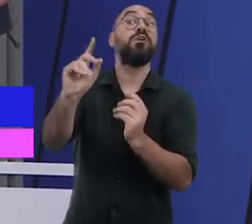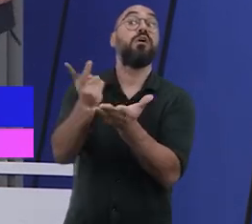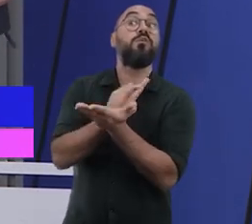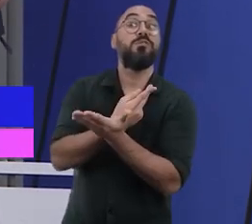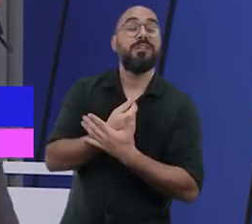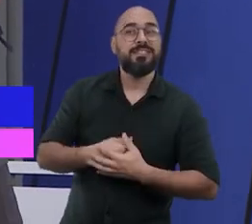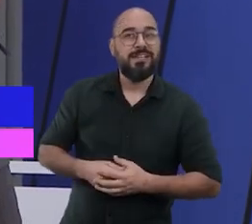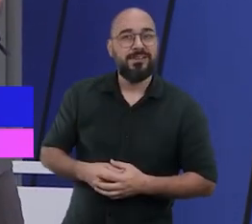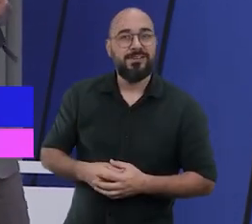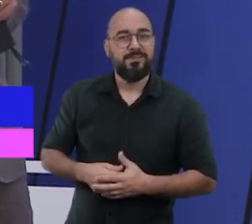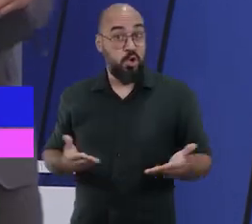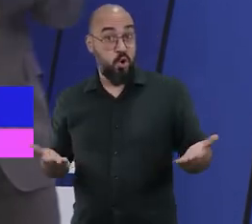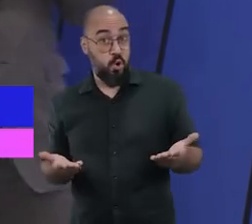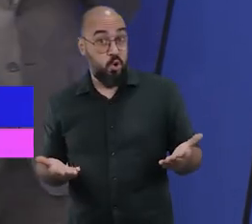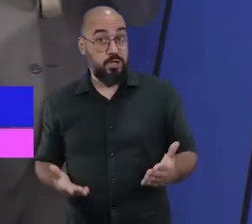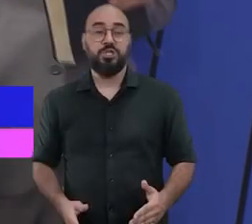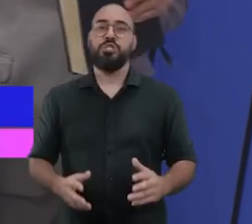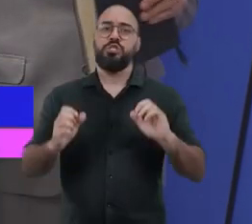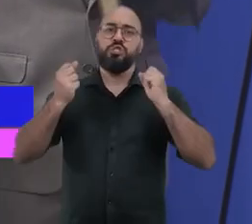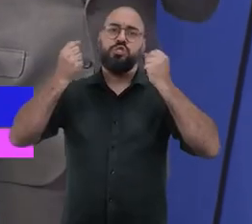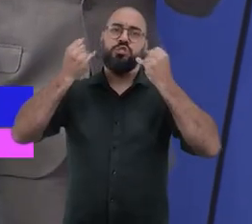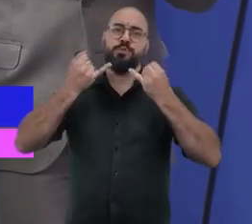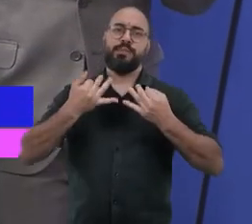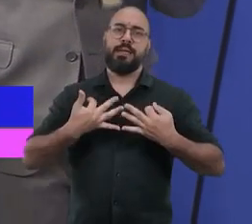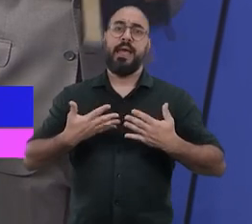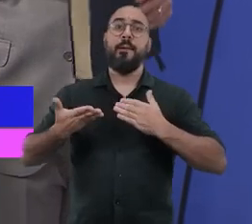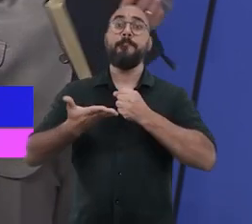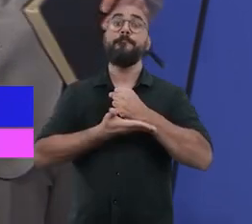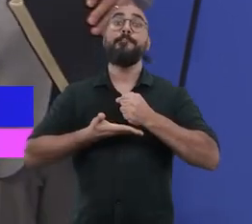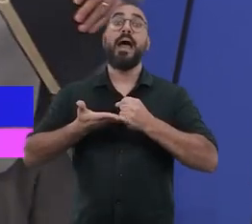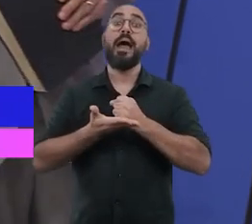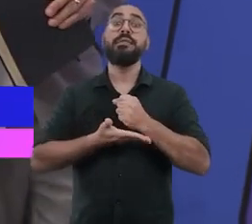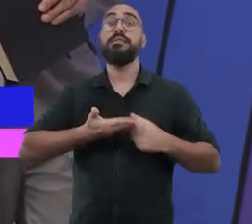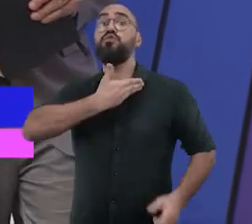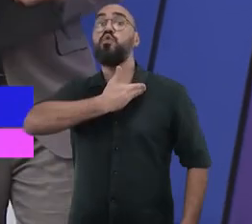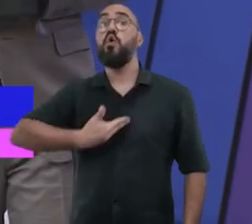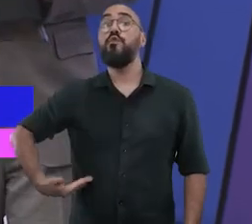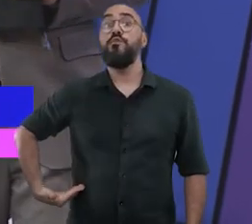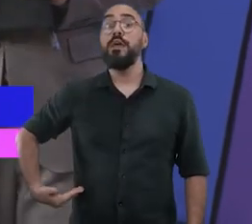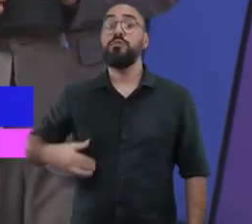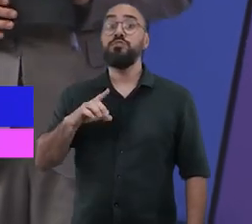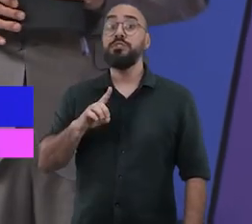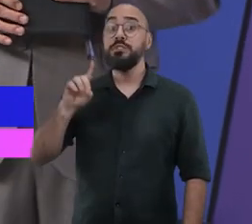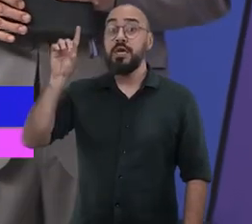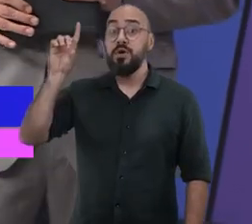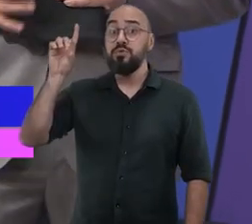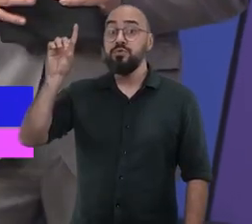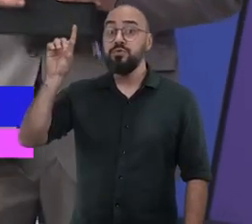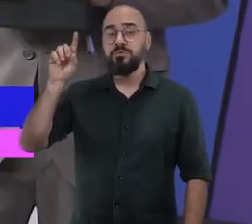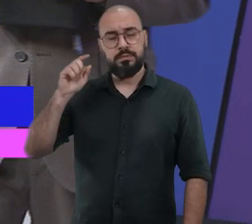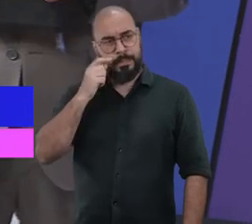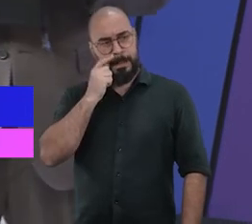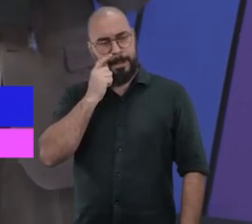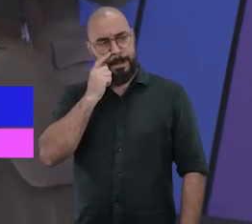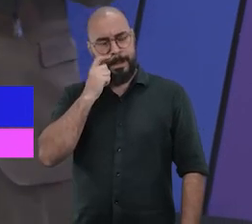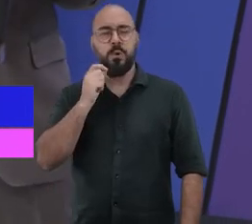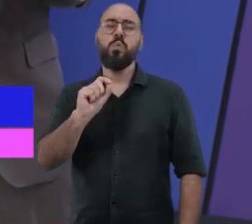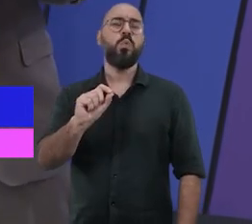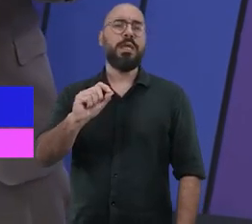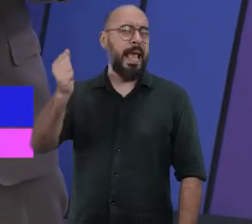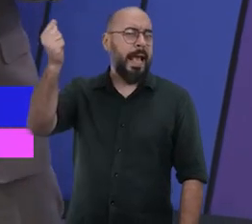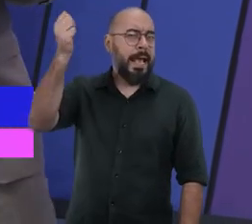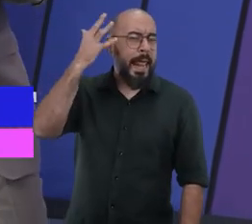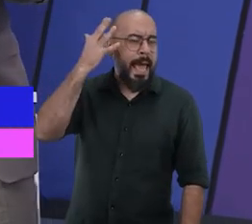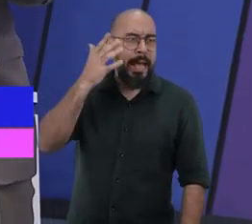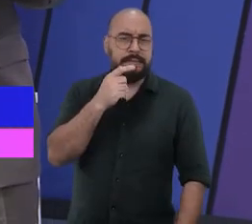nós vamos falar sobre o fundamento do governo de Deus. Vamos entender um pouco mais o que é